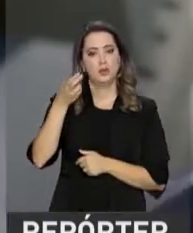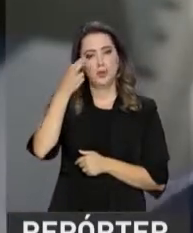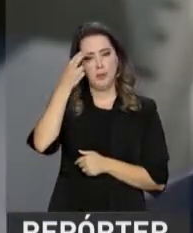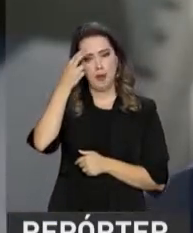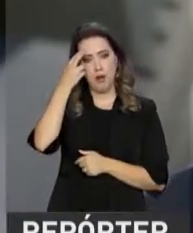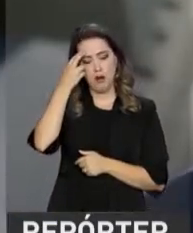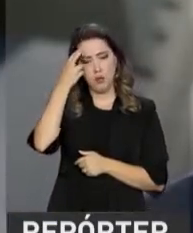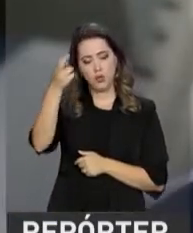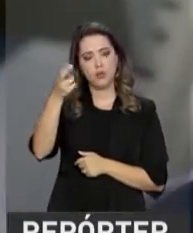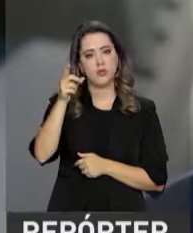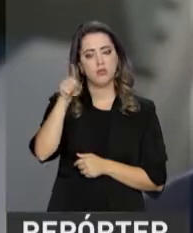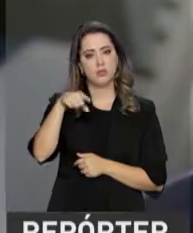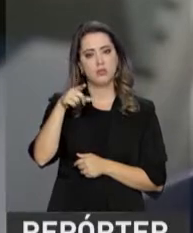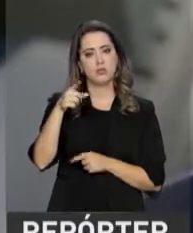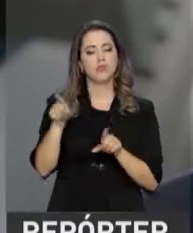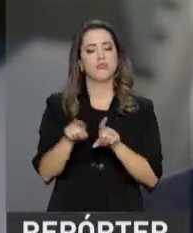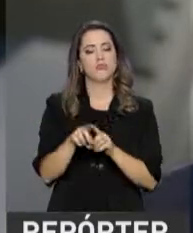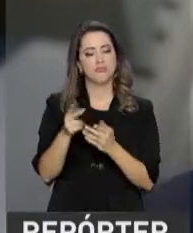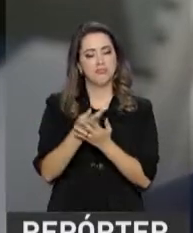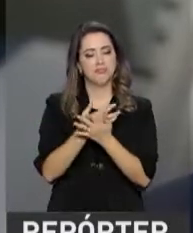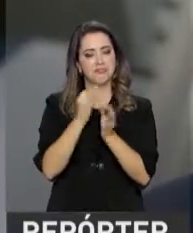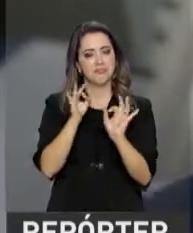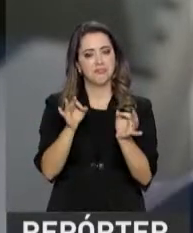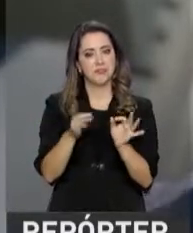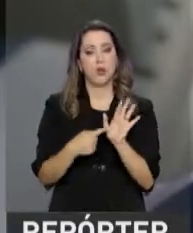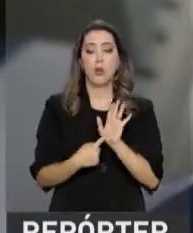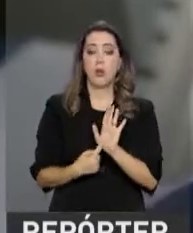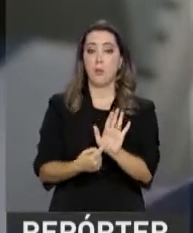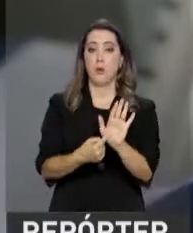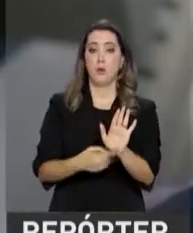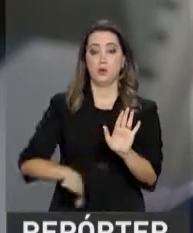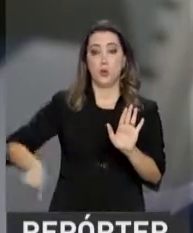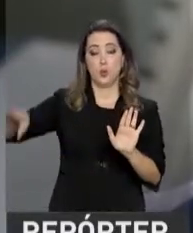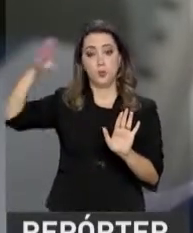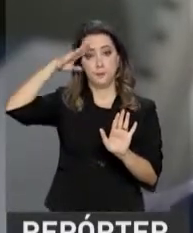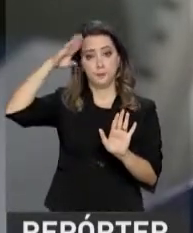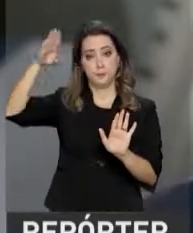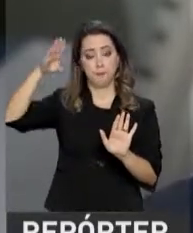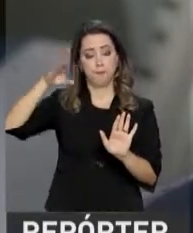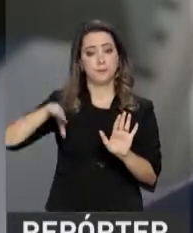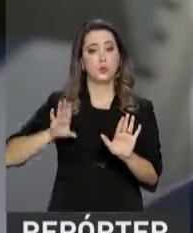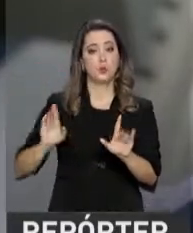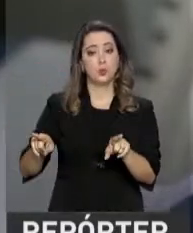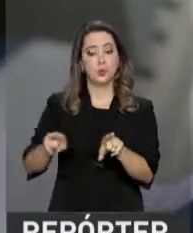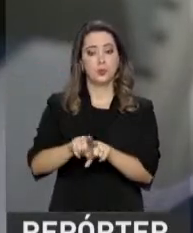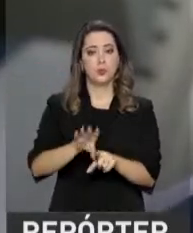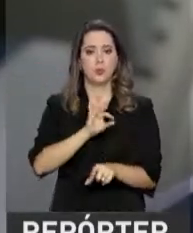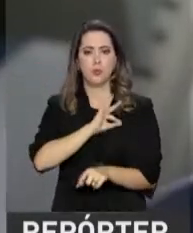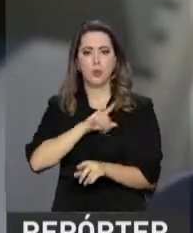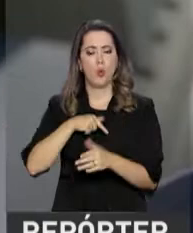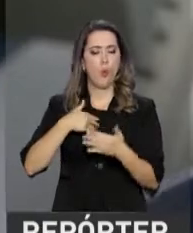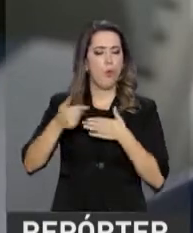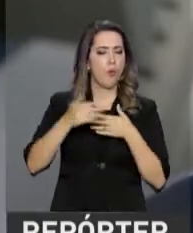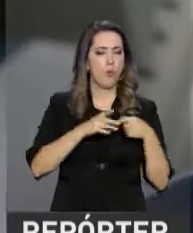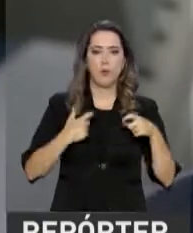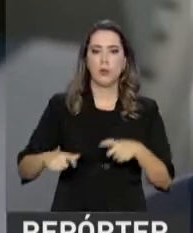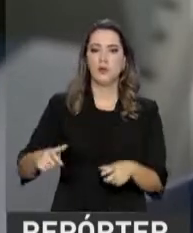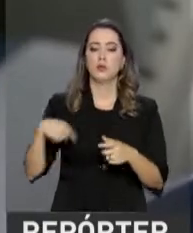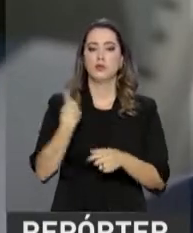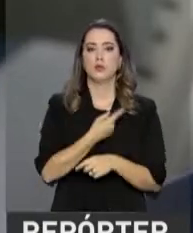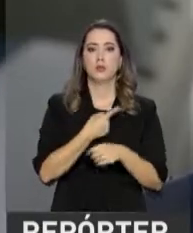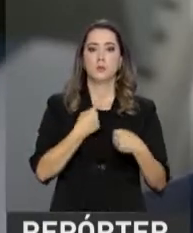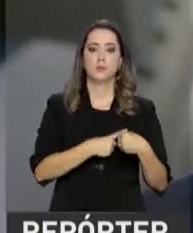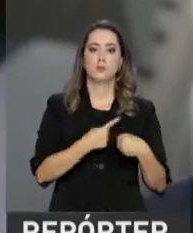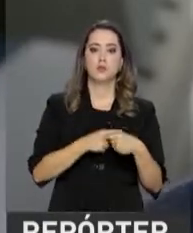sido realizado e principalmente tem sido mostrado que as forças federais e as forças de segurança podem chegar a qualquer ponto da nossa cidade,